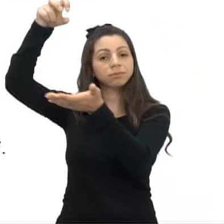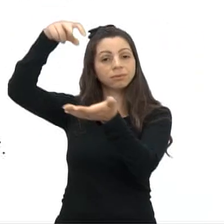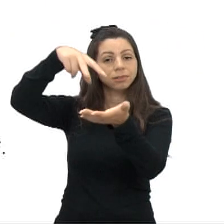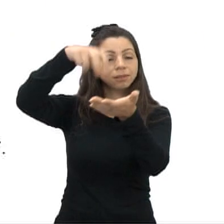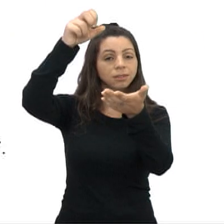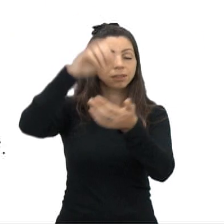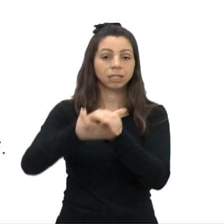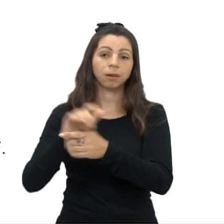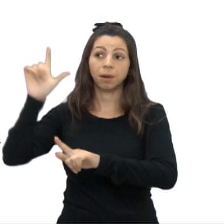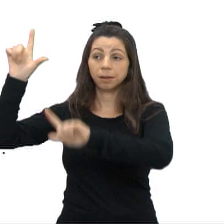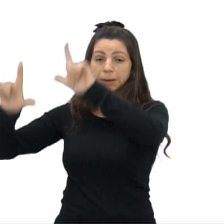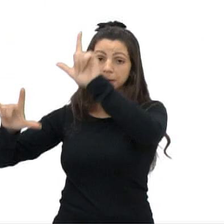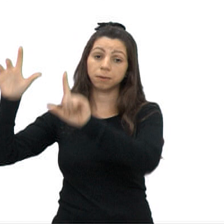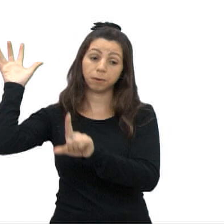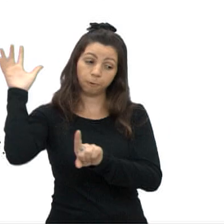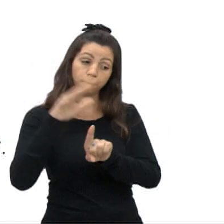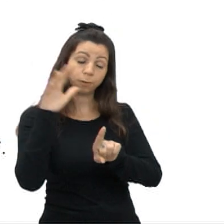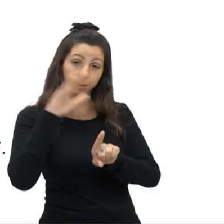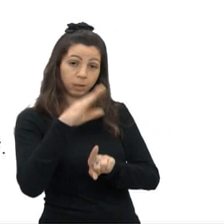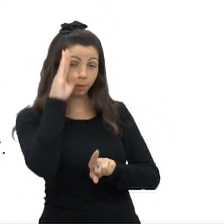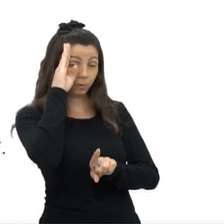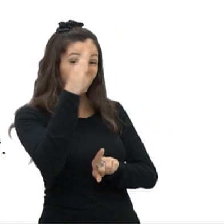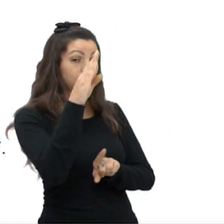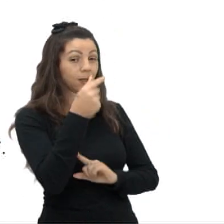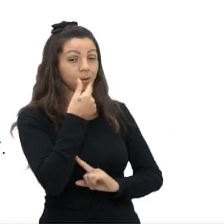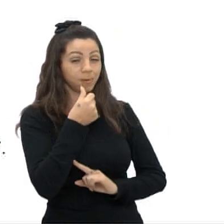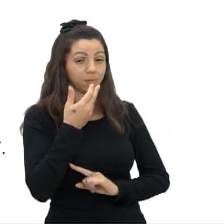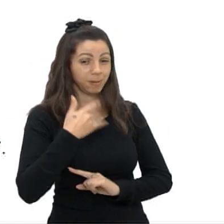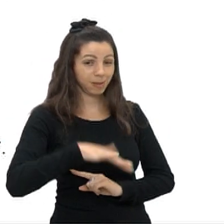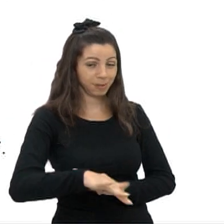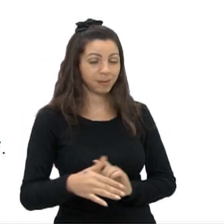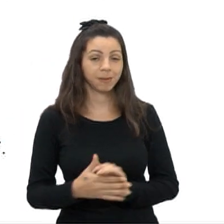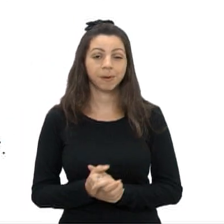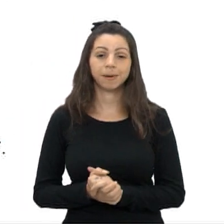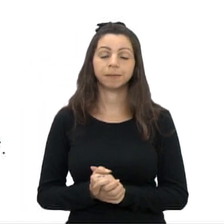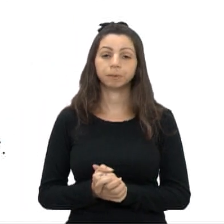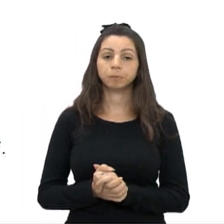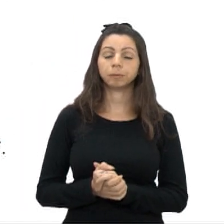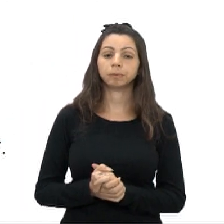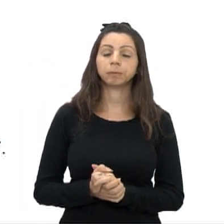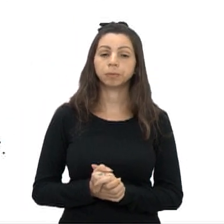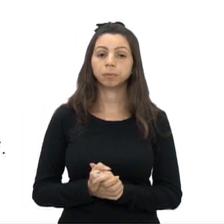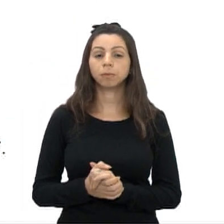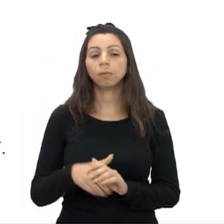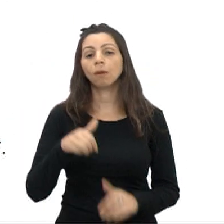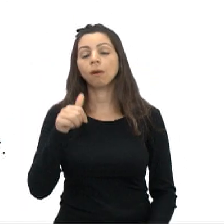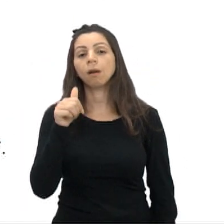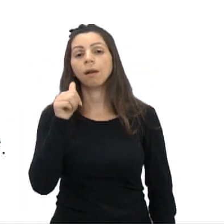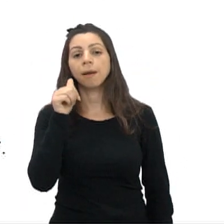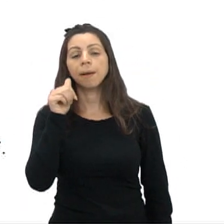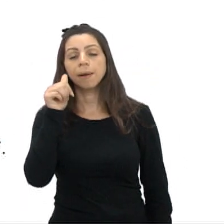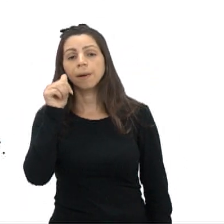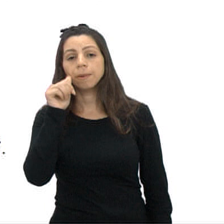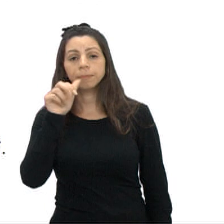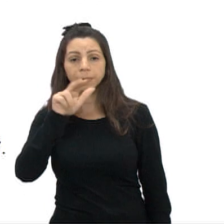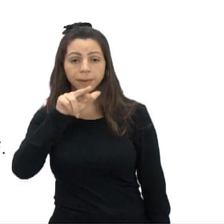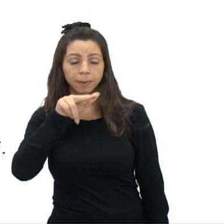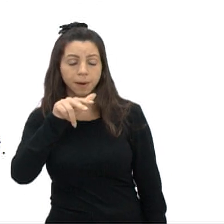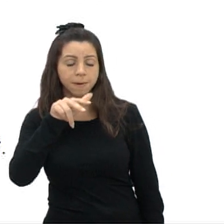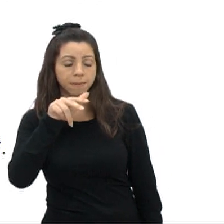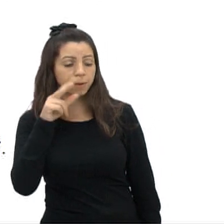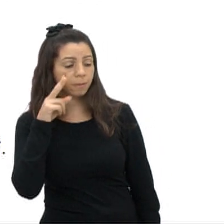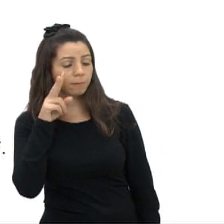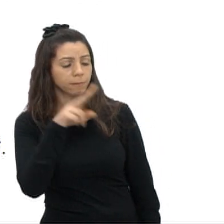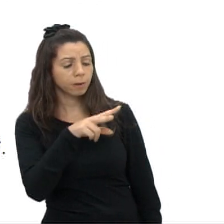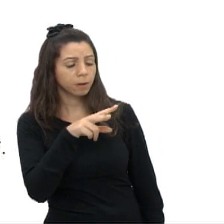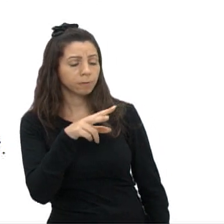Vamos lá, ele continua a narração para a gente. Minha irmã, ao me ver acabrunhado num canto, veio até